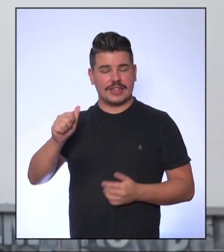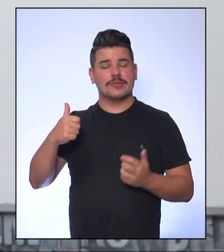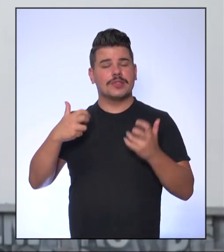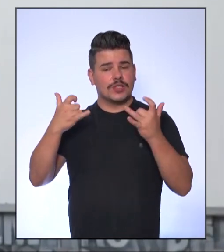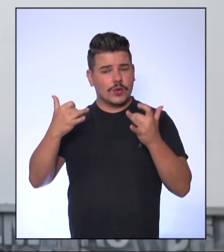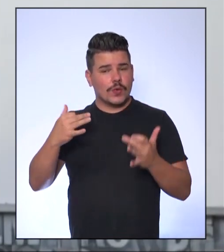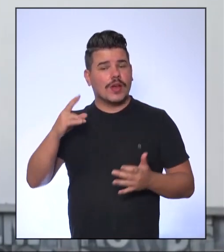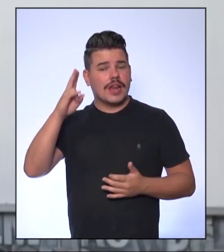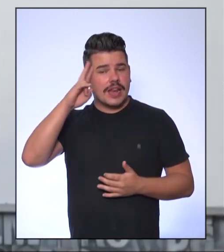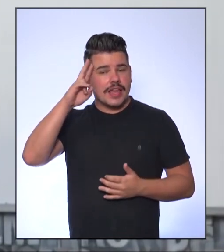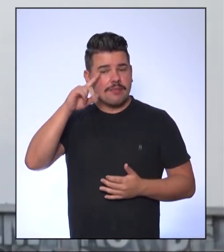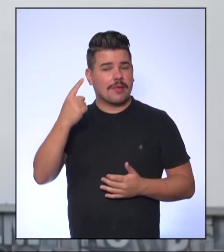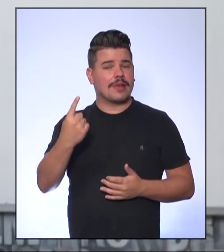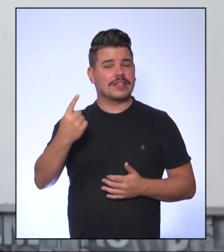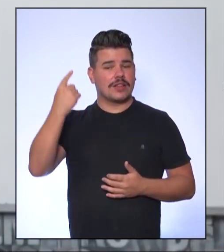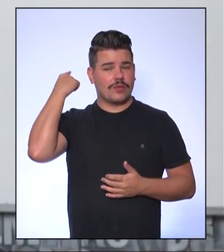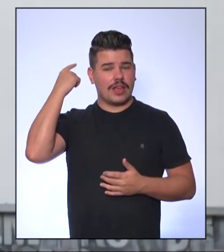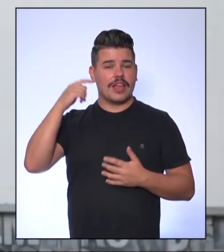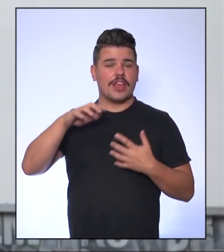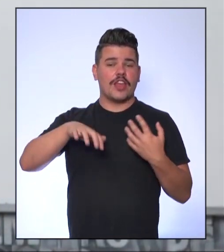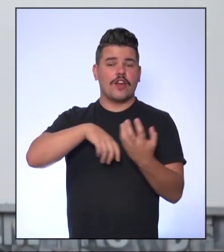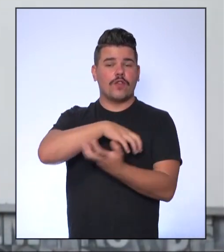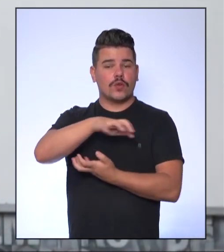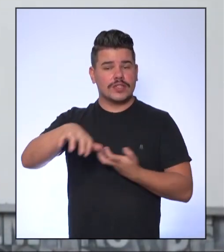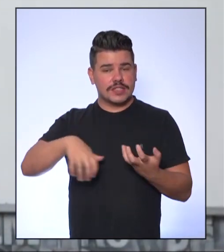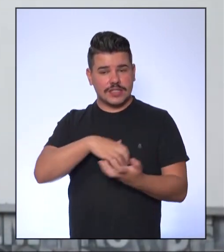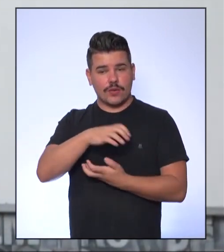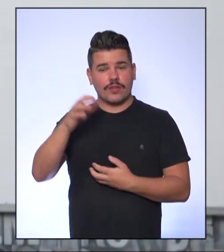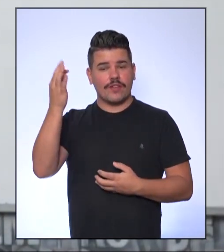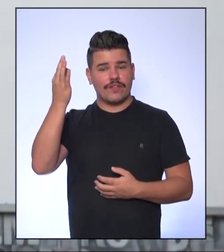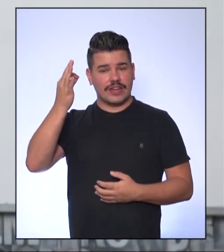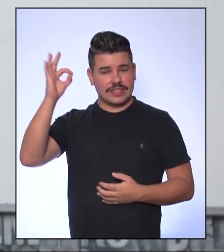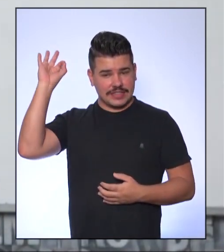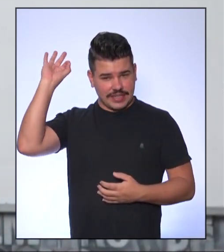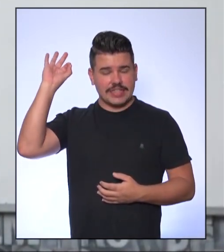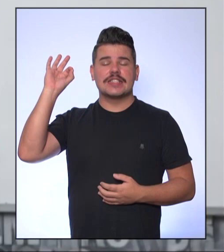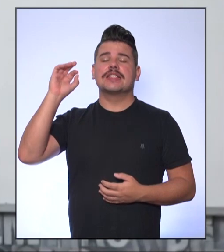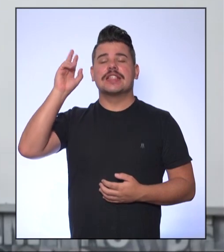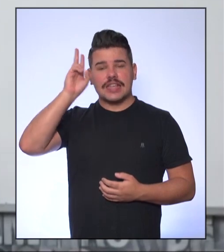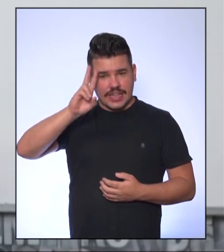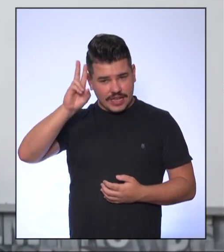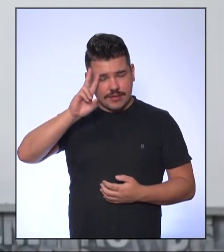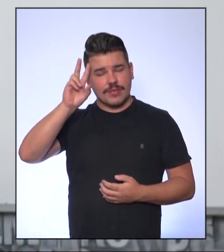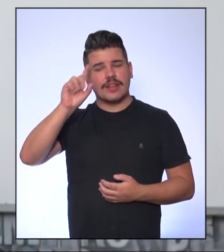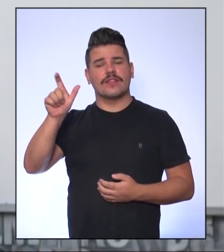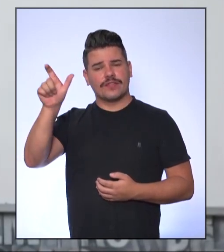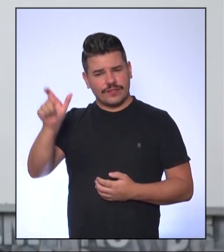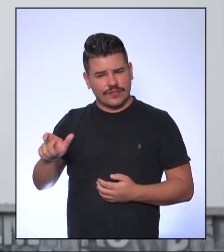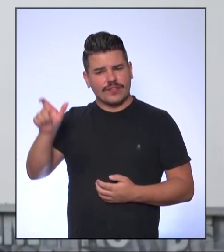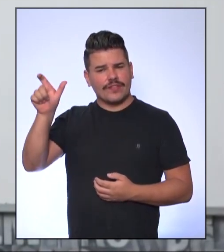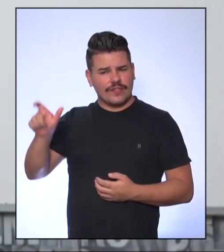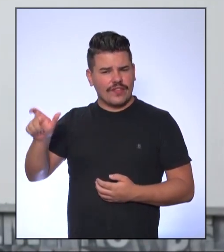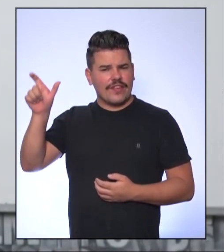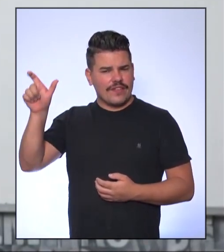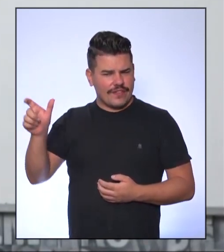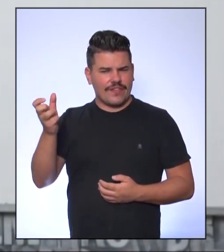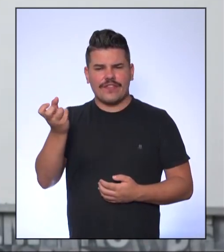lembra muito, né? Diderot, de D'Alembert, Rousseau, Voltaire,